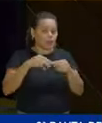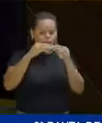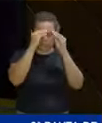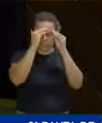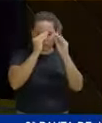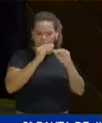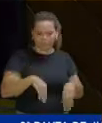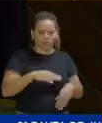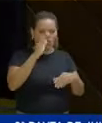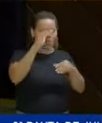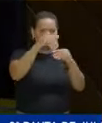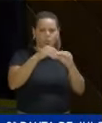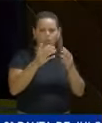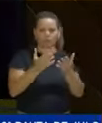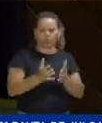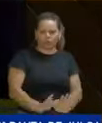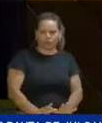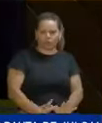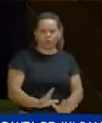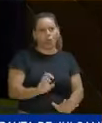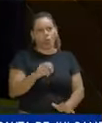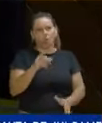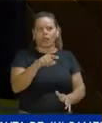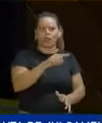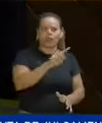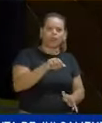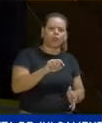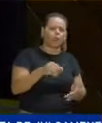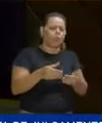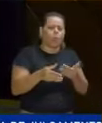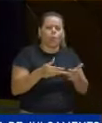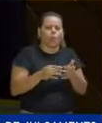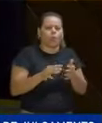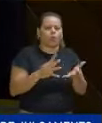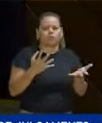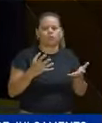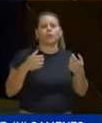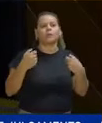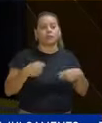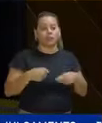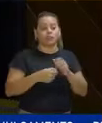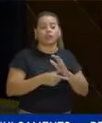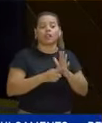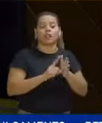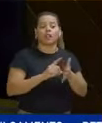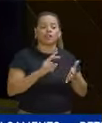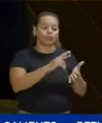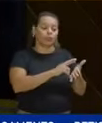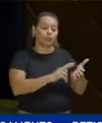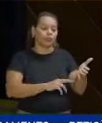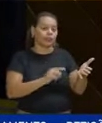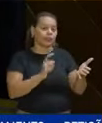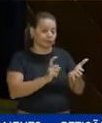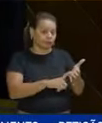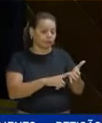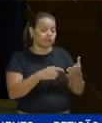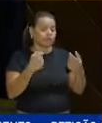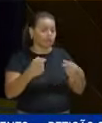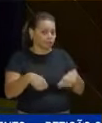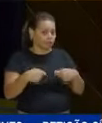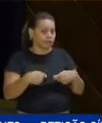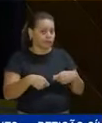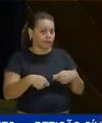substituição, indeferimento, cassação ou cancelamento do registro. O pedido do registro foi deferido em 4 de